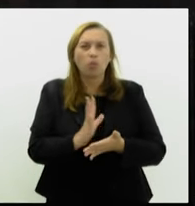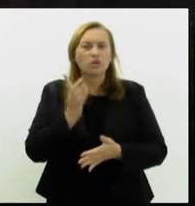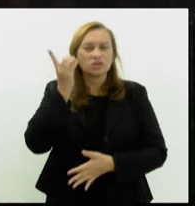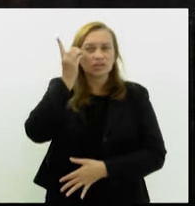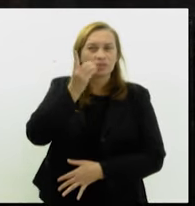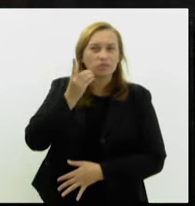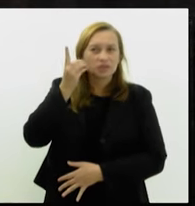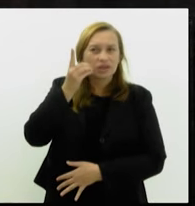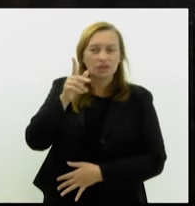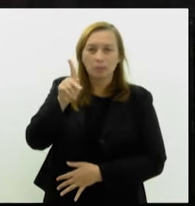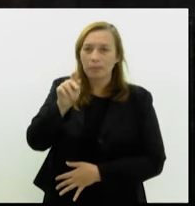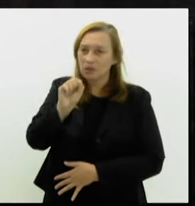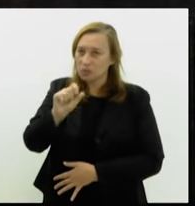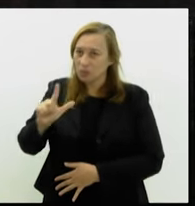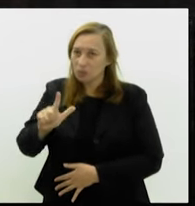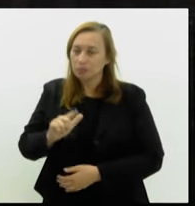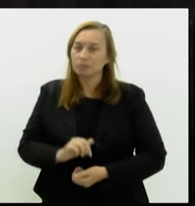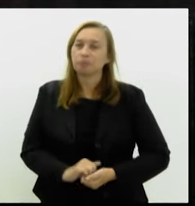do PSOL.